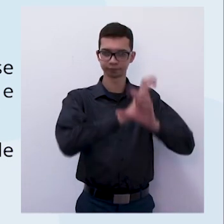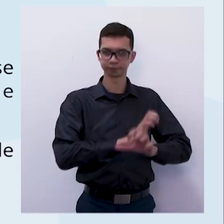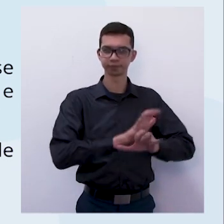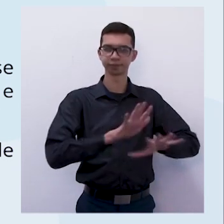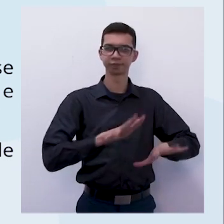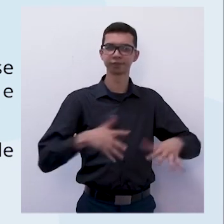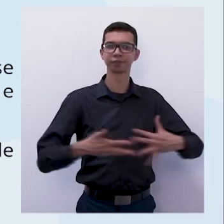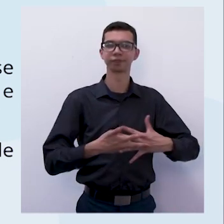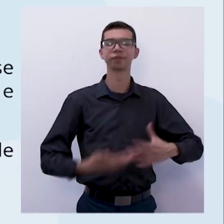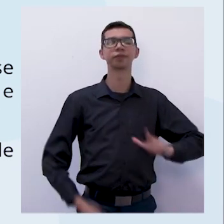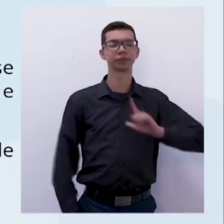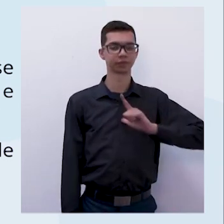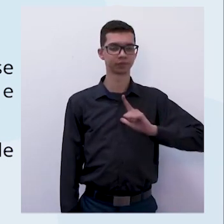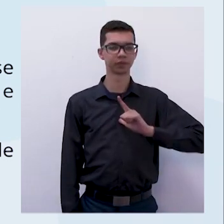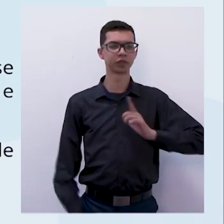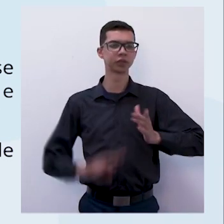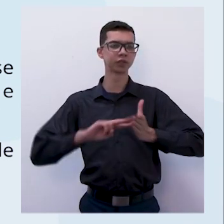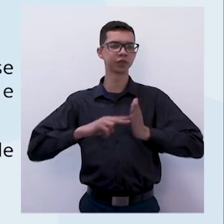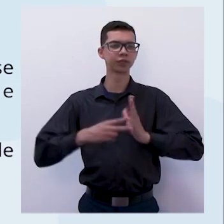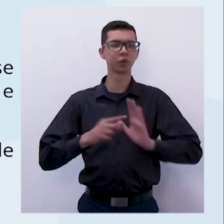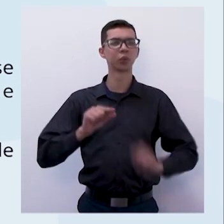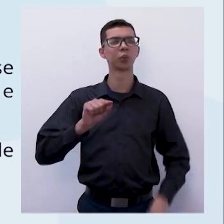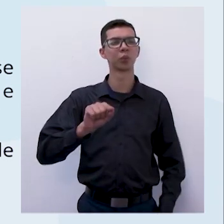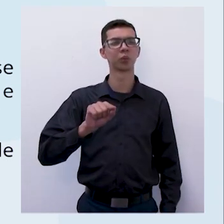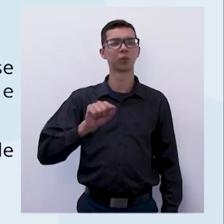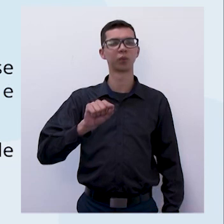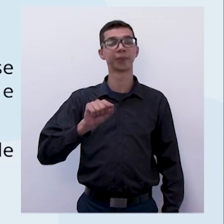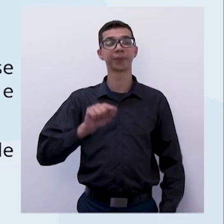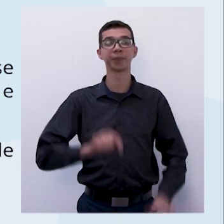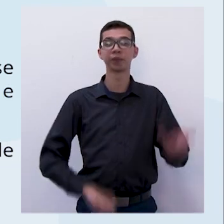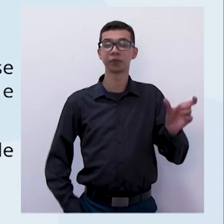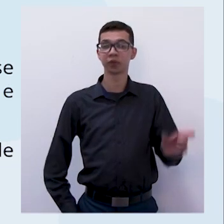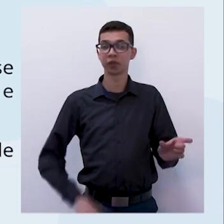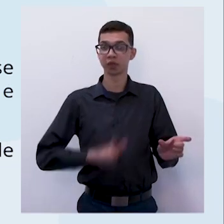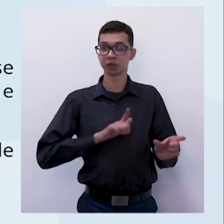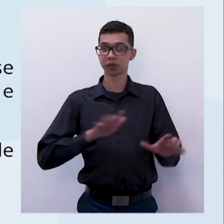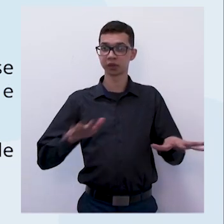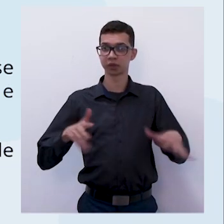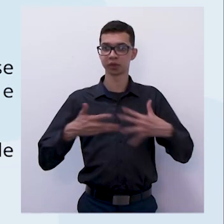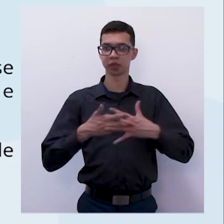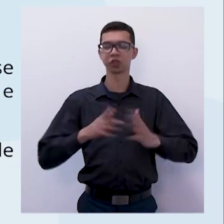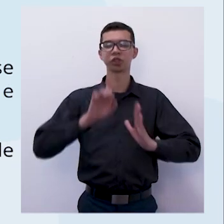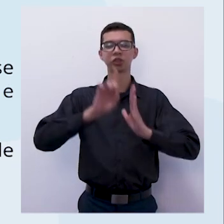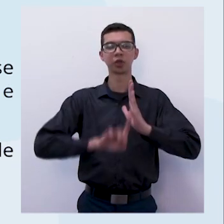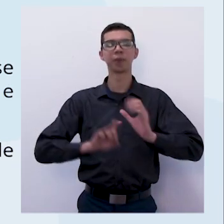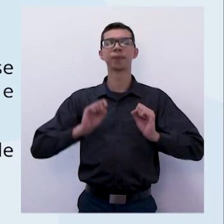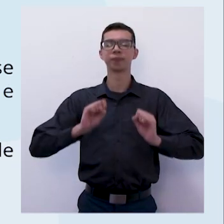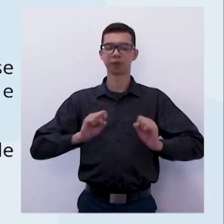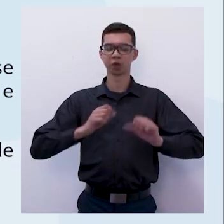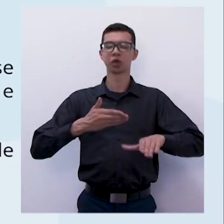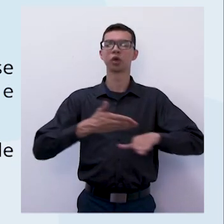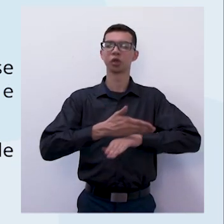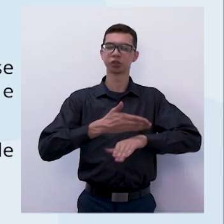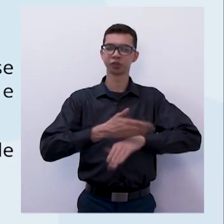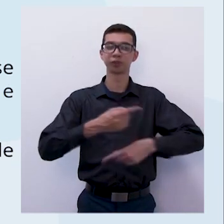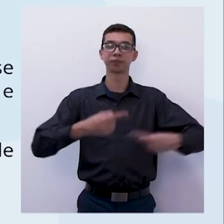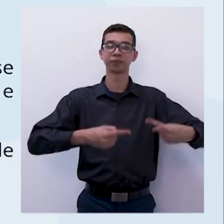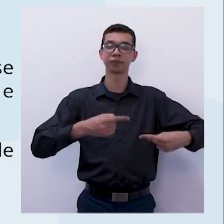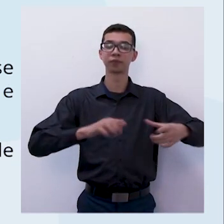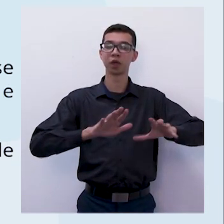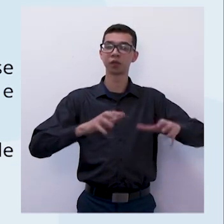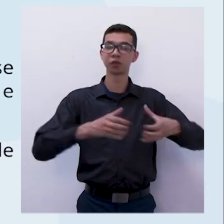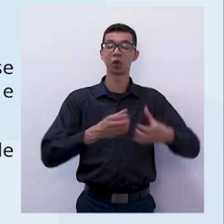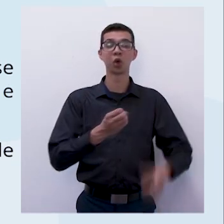espartano. O que isso significa? Ele vai ter a cidadania, ele vai poder ter direito a participar dos órgãos políticos, ou